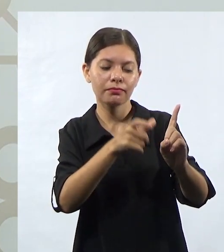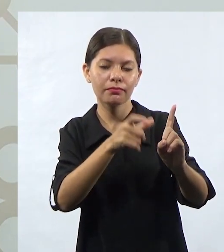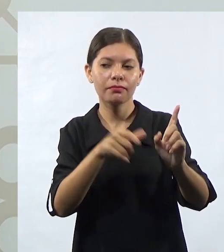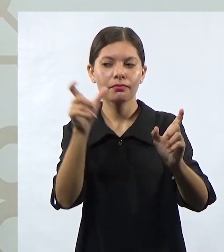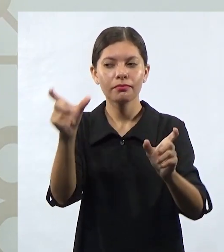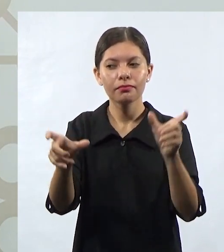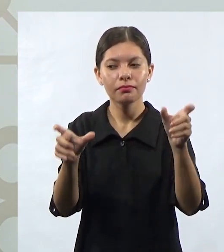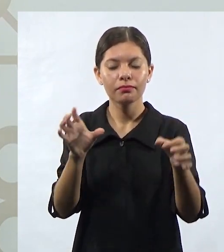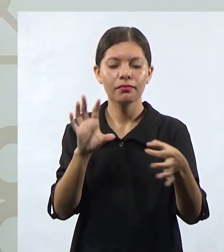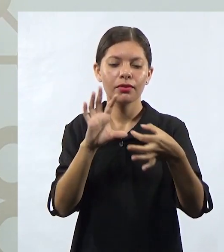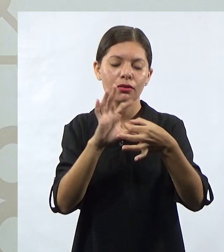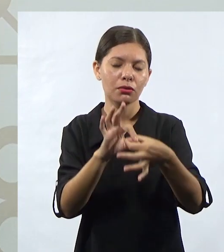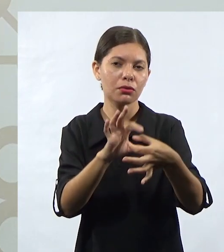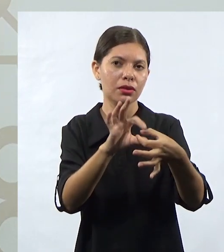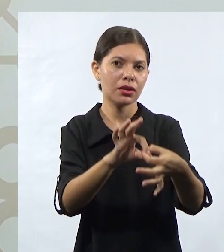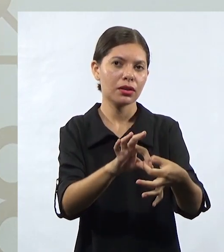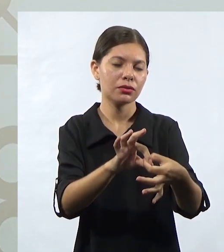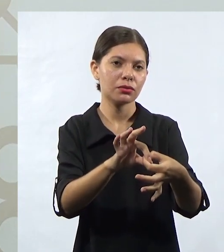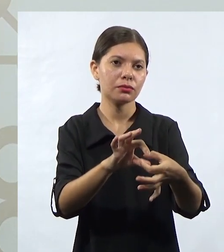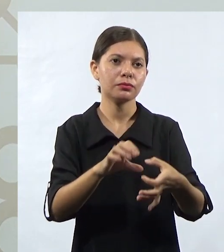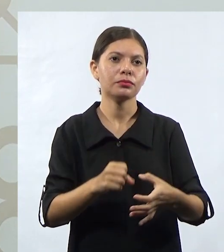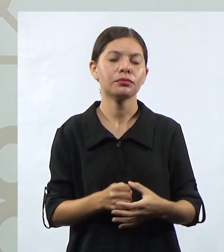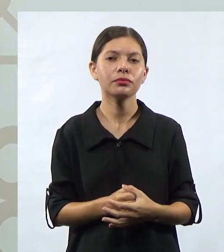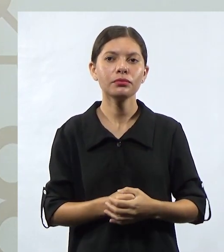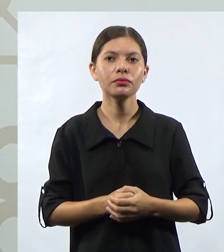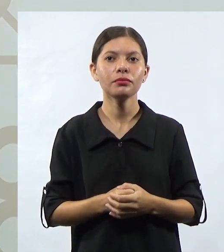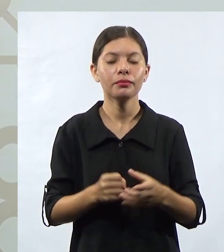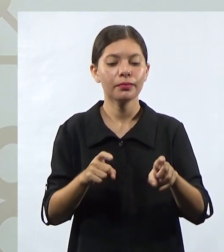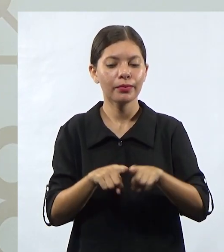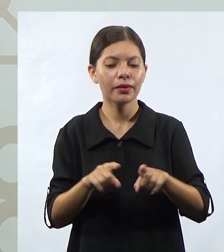pessoas, contextos,